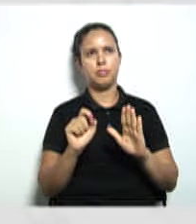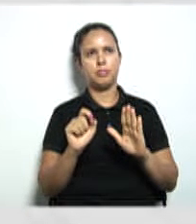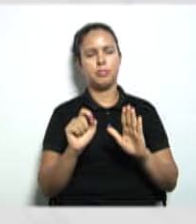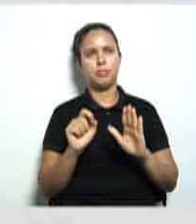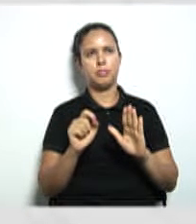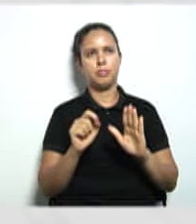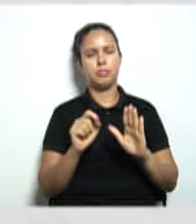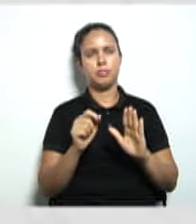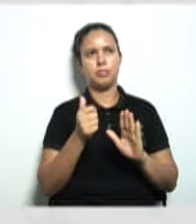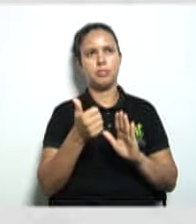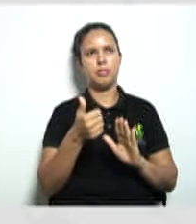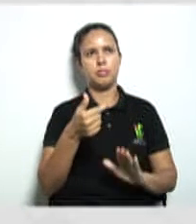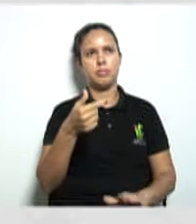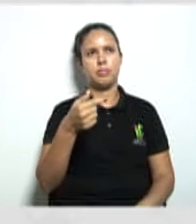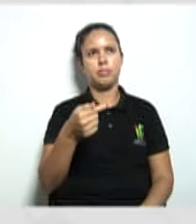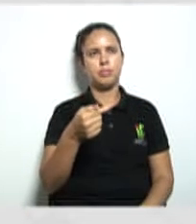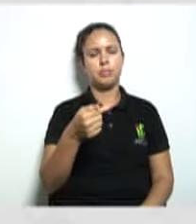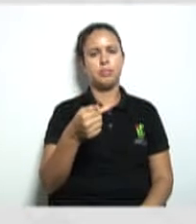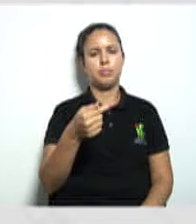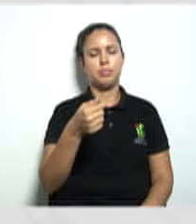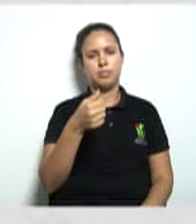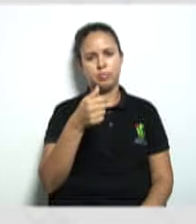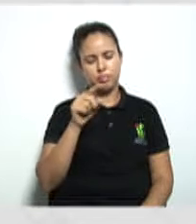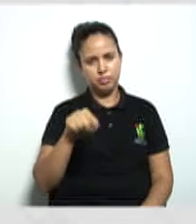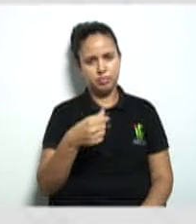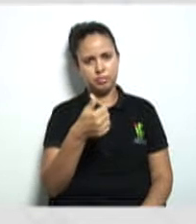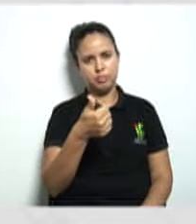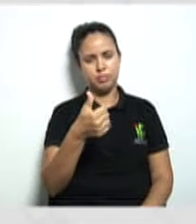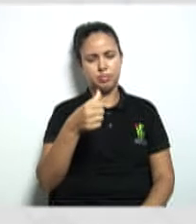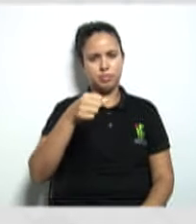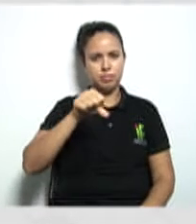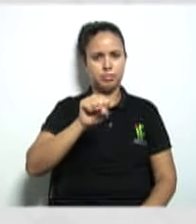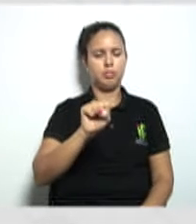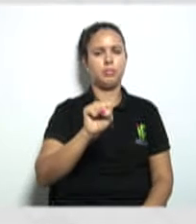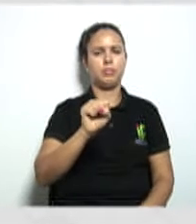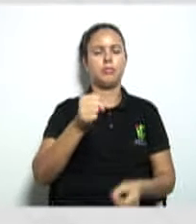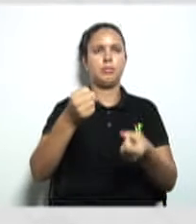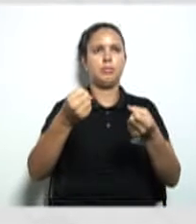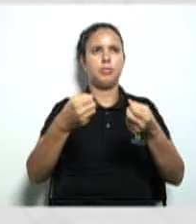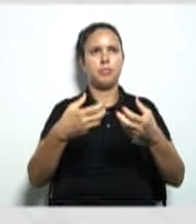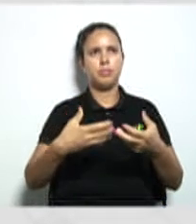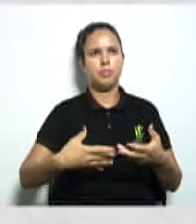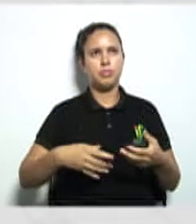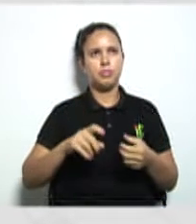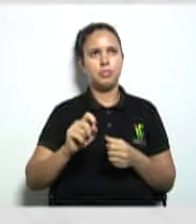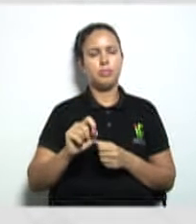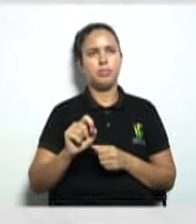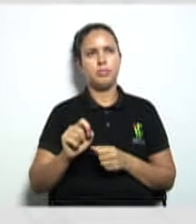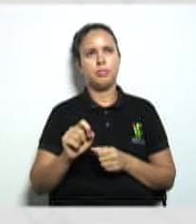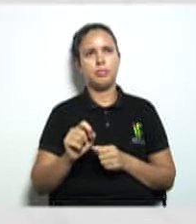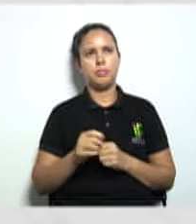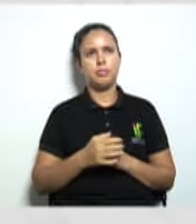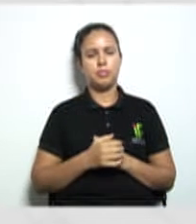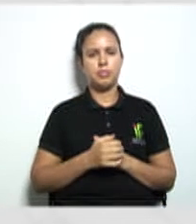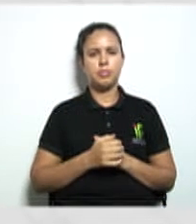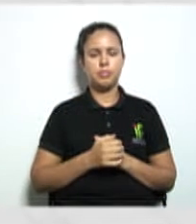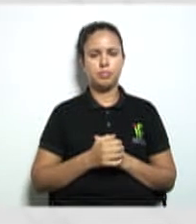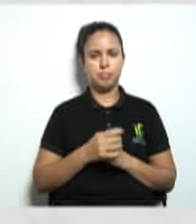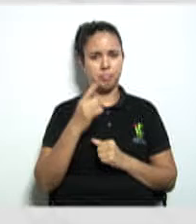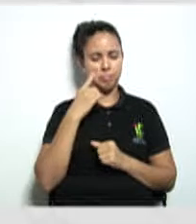17 e 18 da Constituição Federal. O que diz aqui? Vamos lá, vale uma